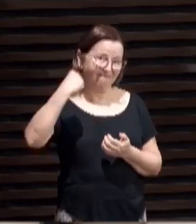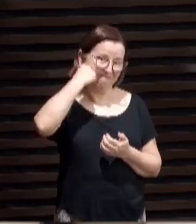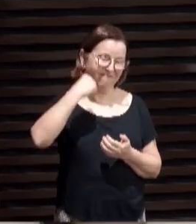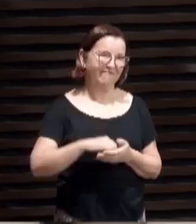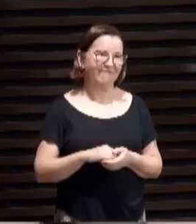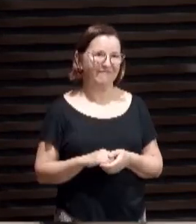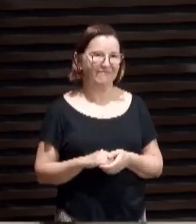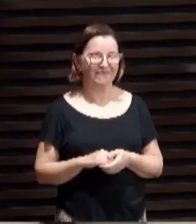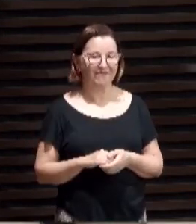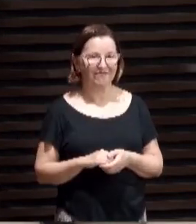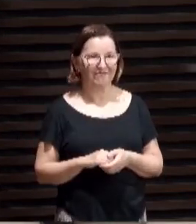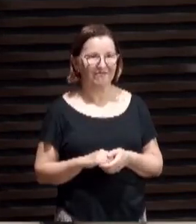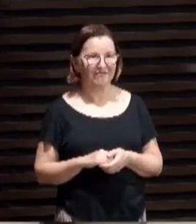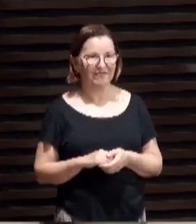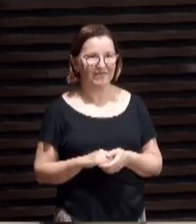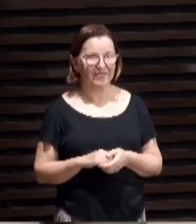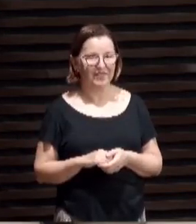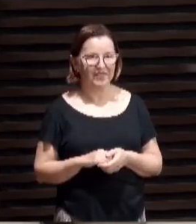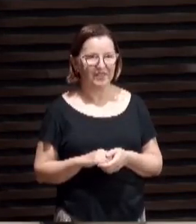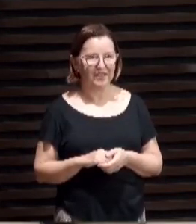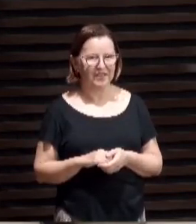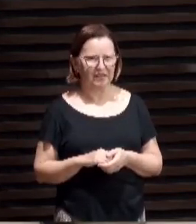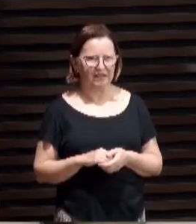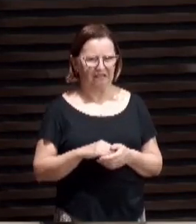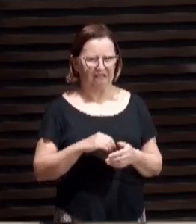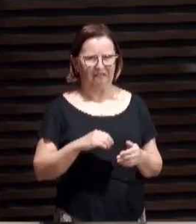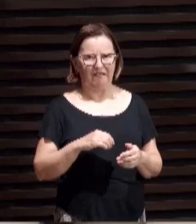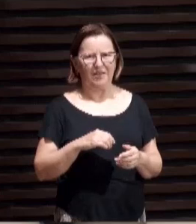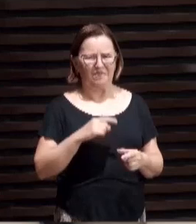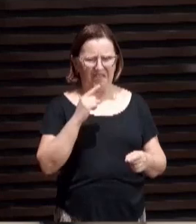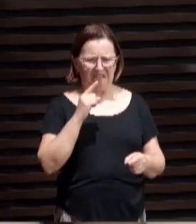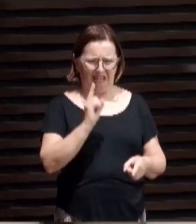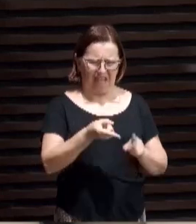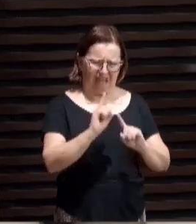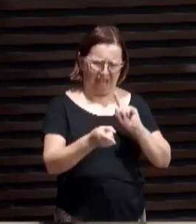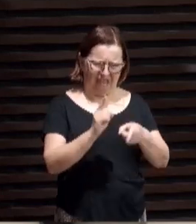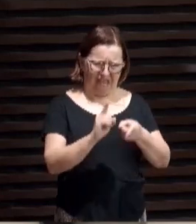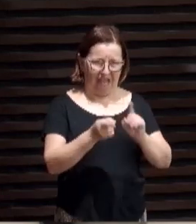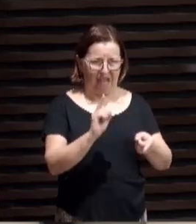Quando não se tem argumento, se ameaça. Esse é o modelo.